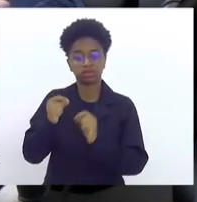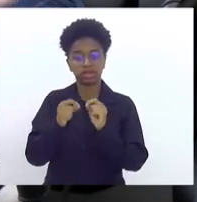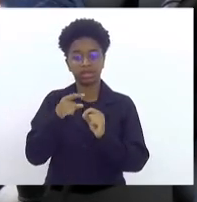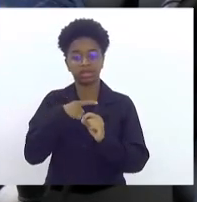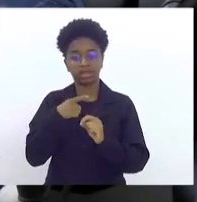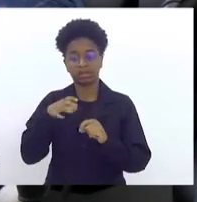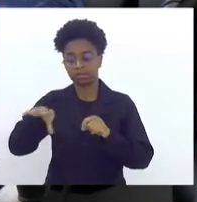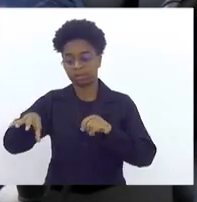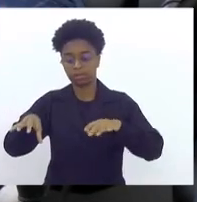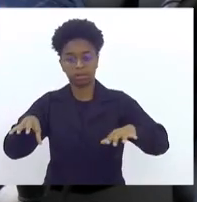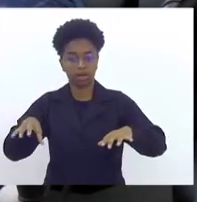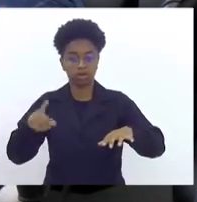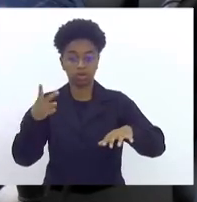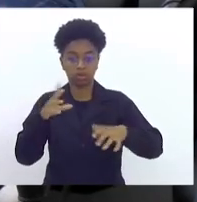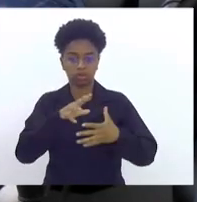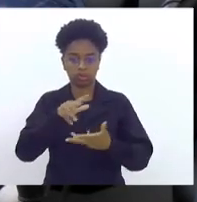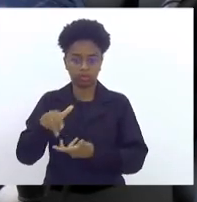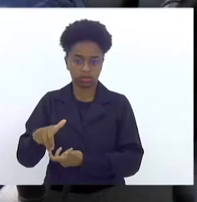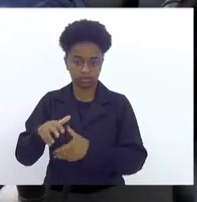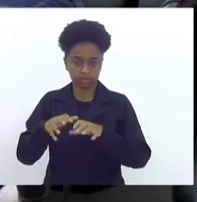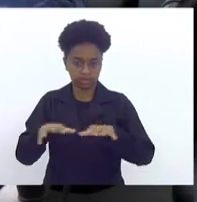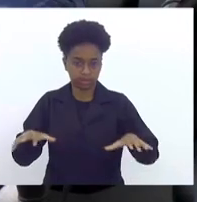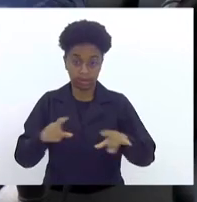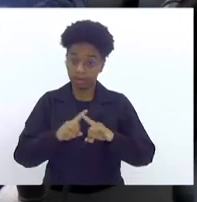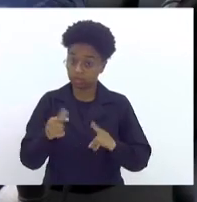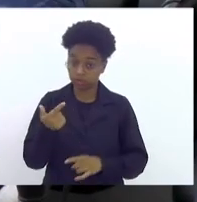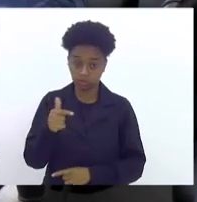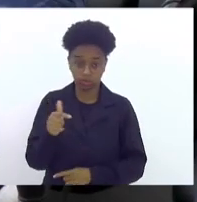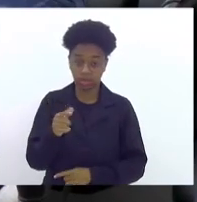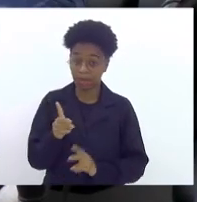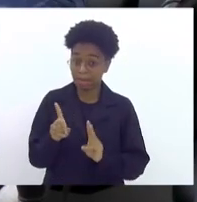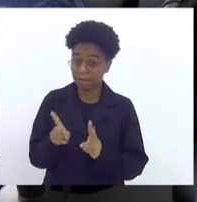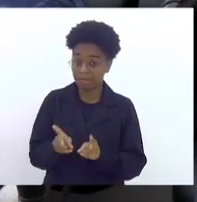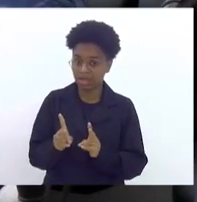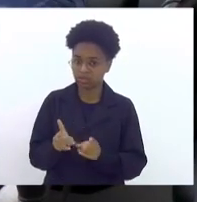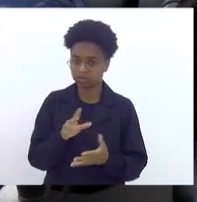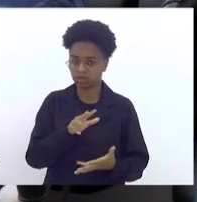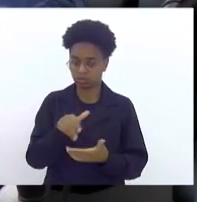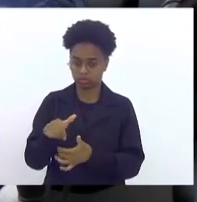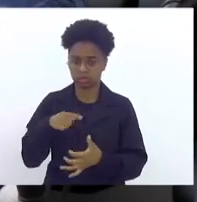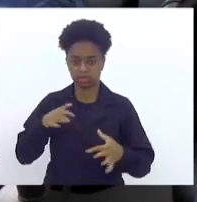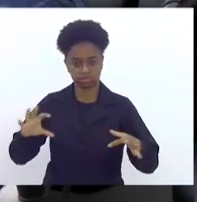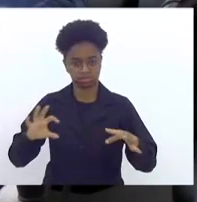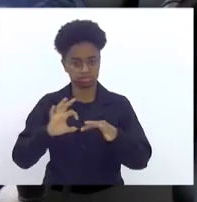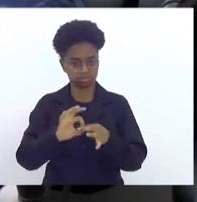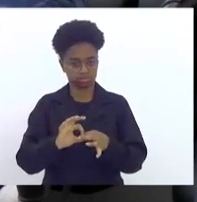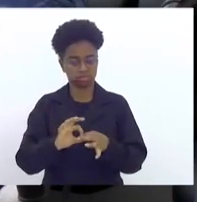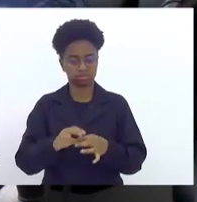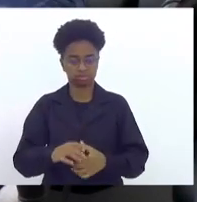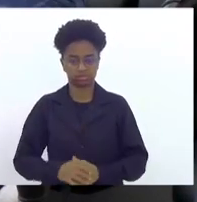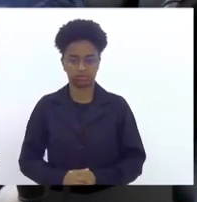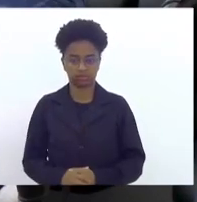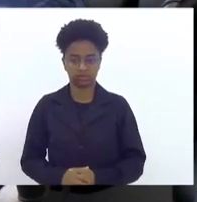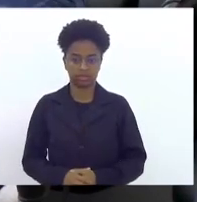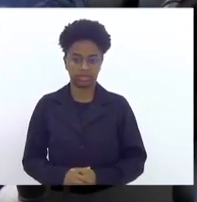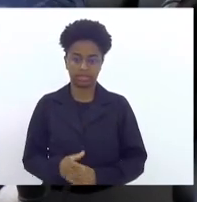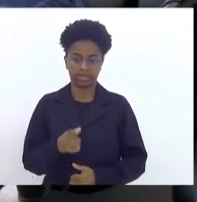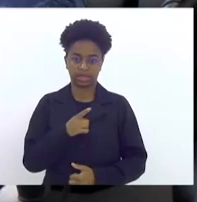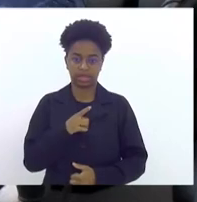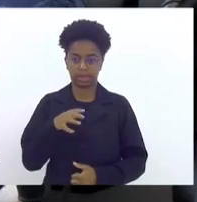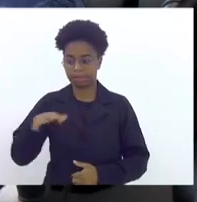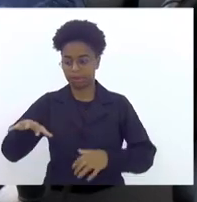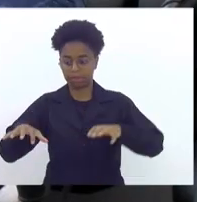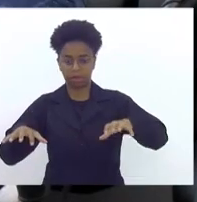dois mundos diferentes e não existem esses dois mundos diferentes né ele se interligam né citar dois casos sem querer